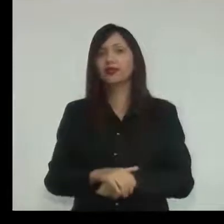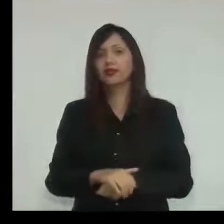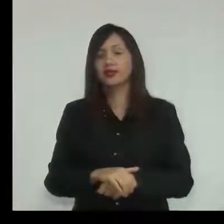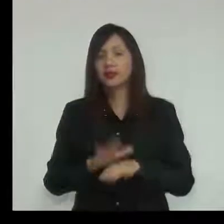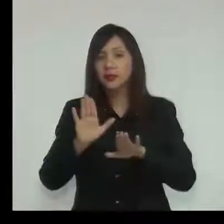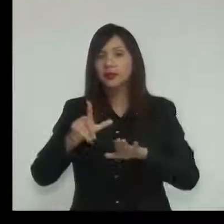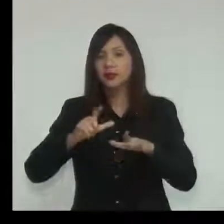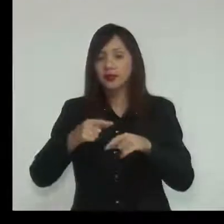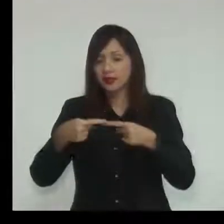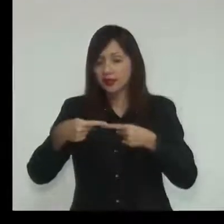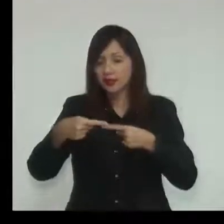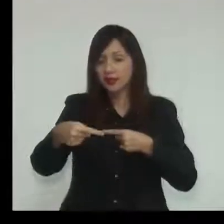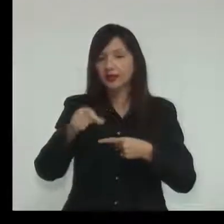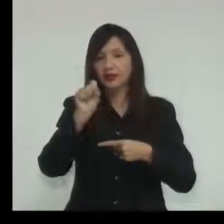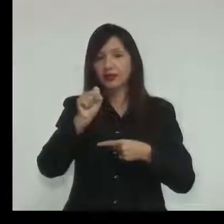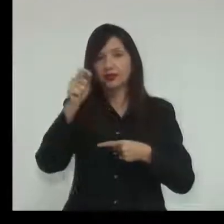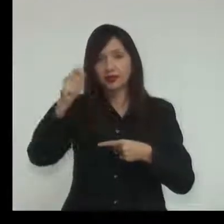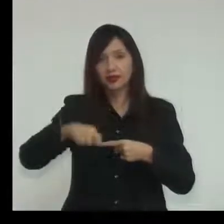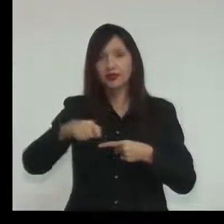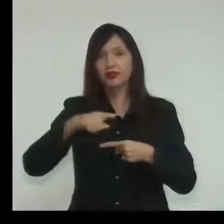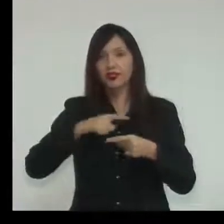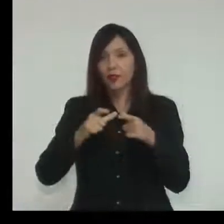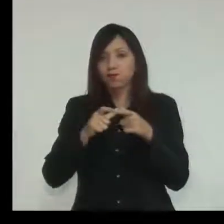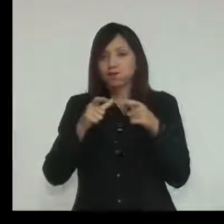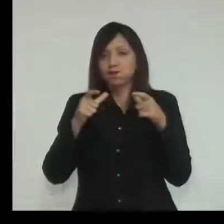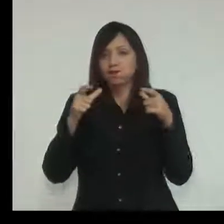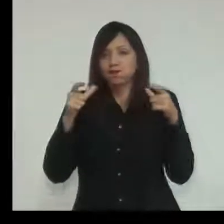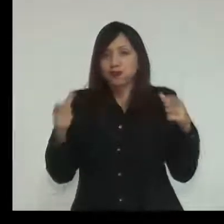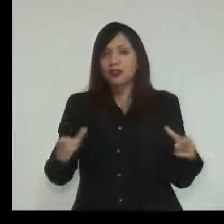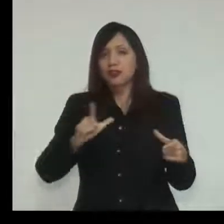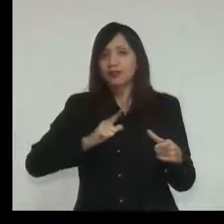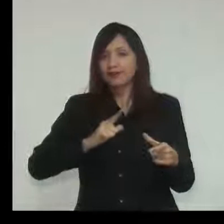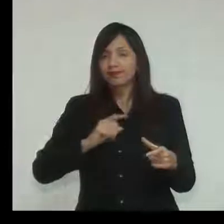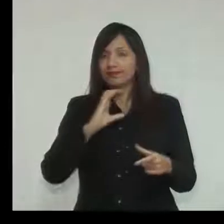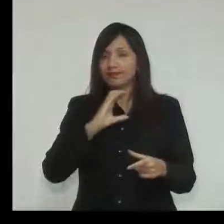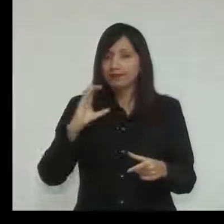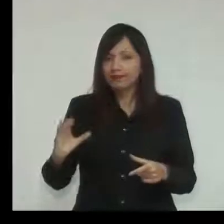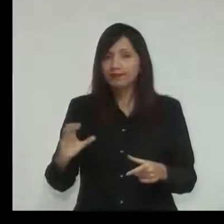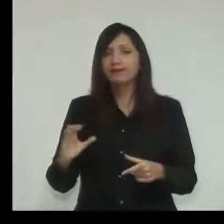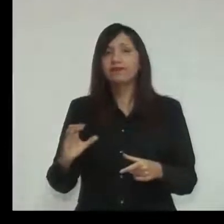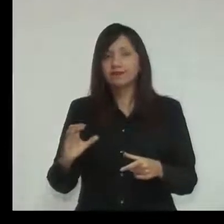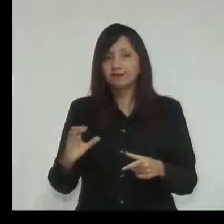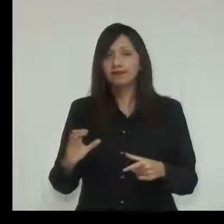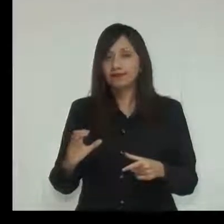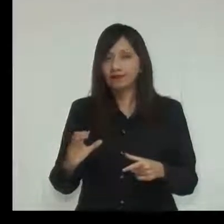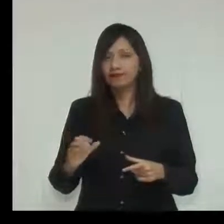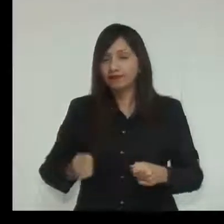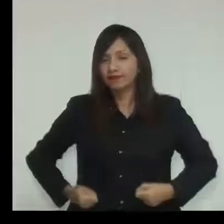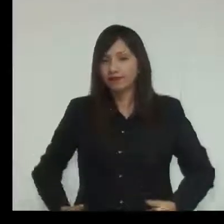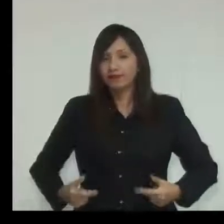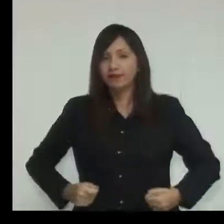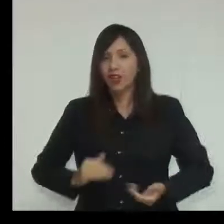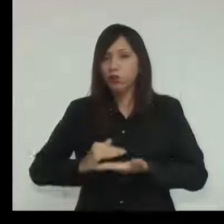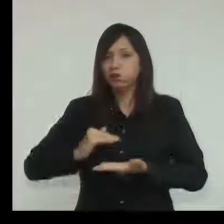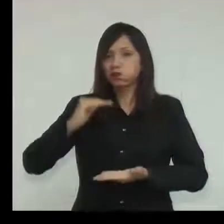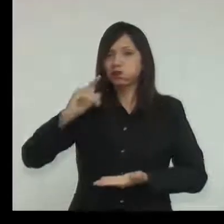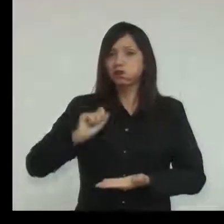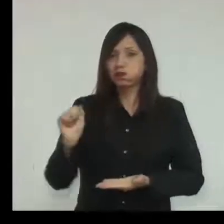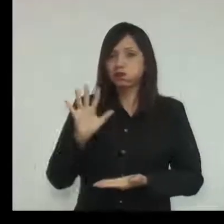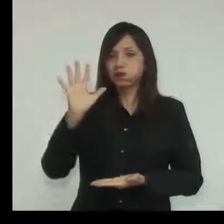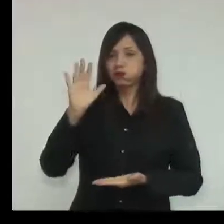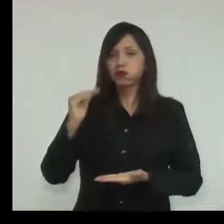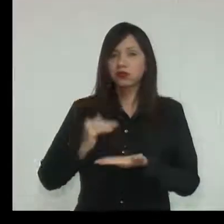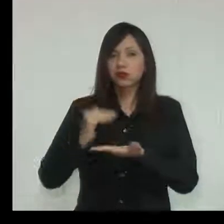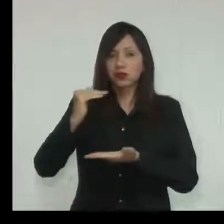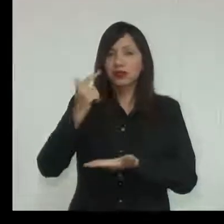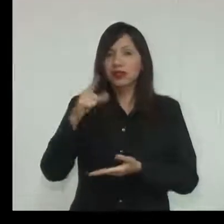número de cargos, onerando os cofres públicos e complicando ainda mais a nossa vida. Depois vai falar com os servidores que